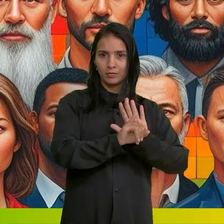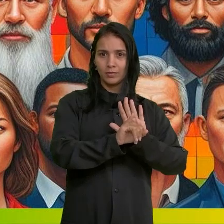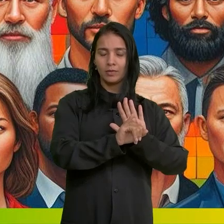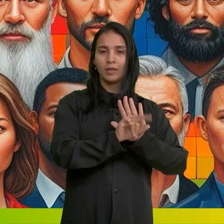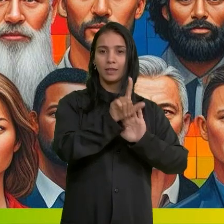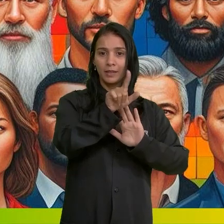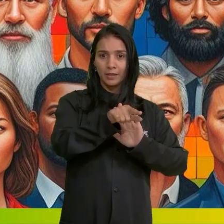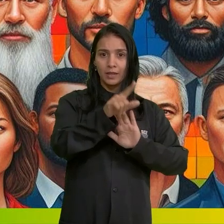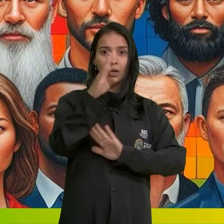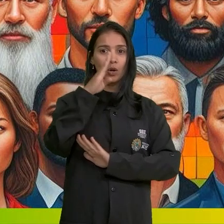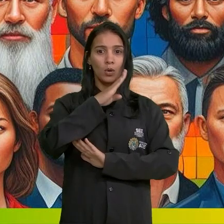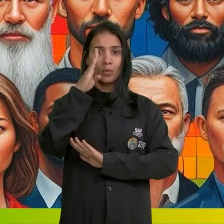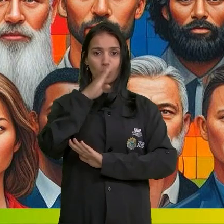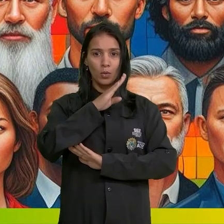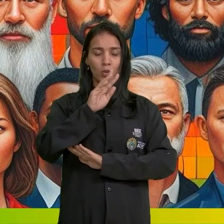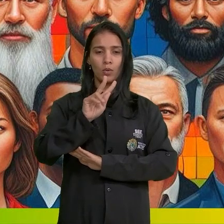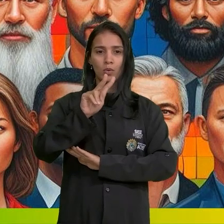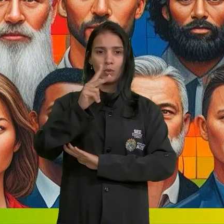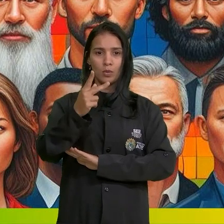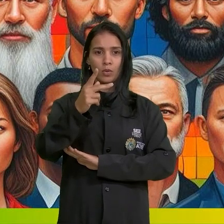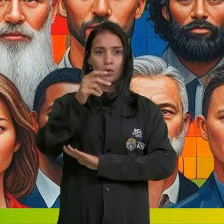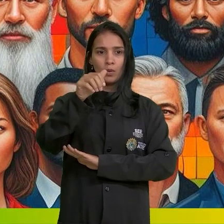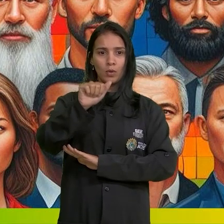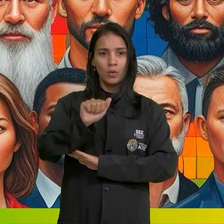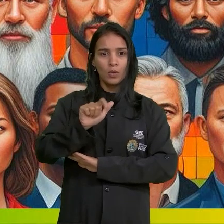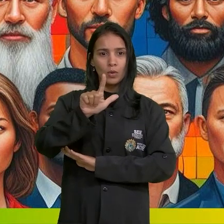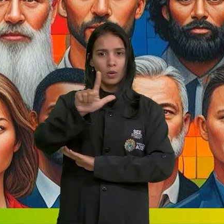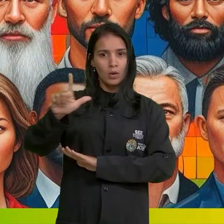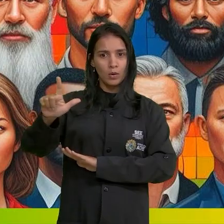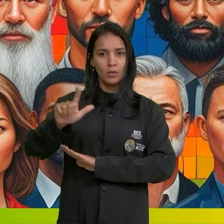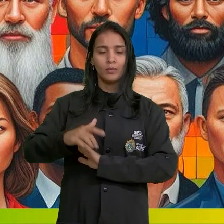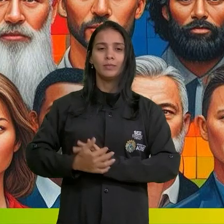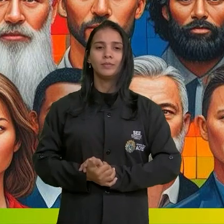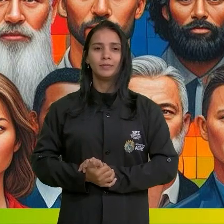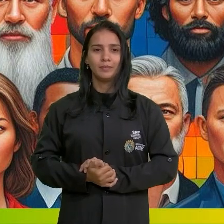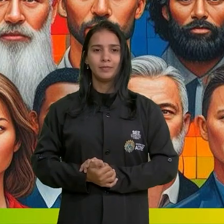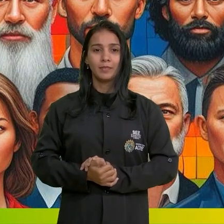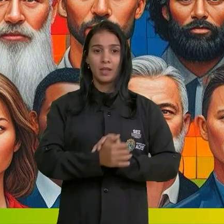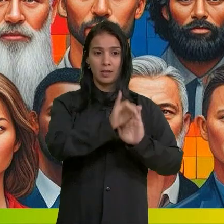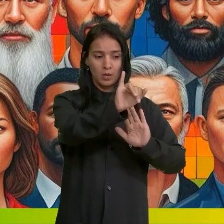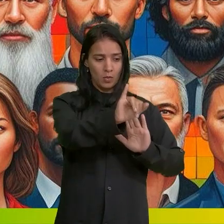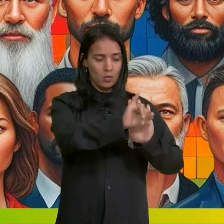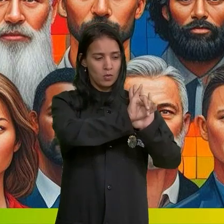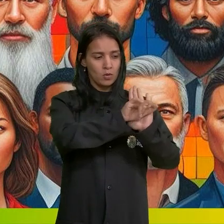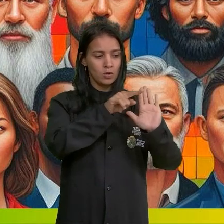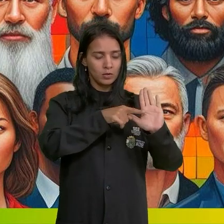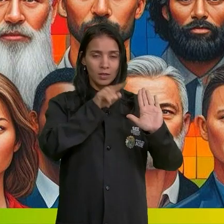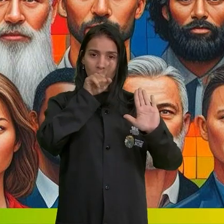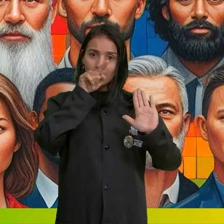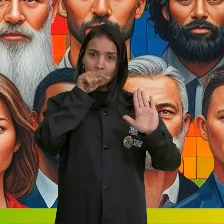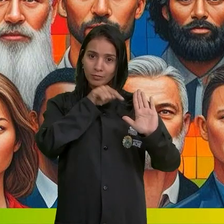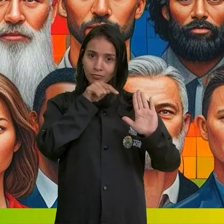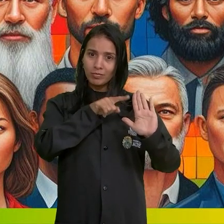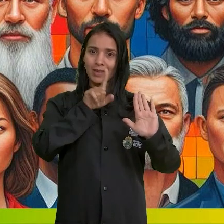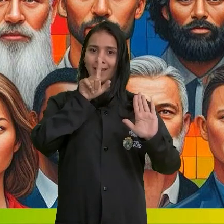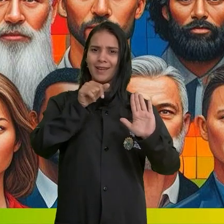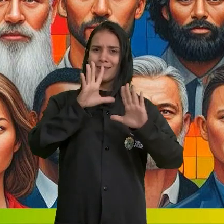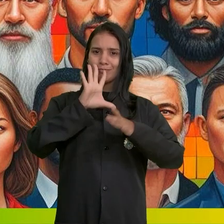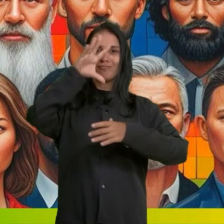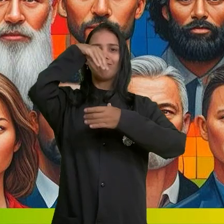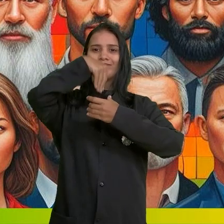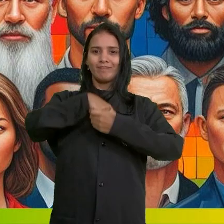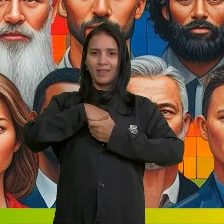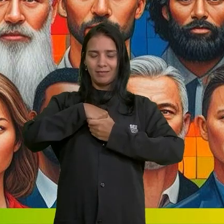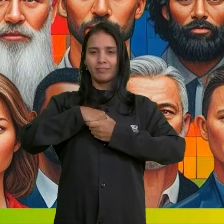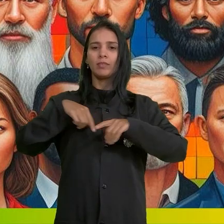ser a identidade. A identidade é formada no interior e através da